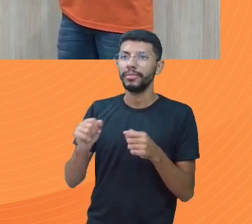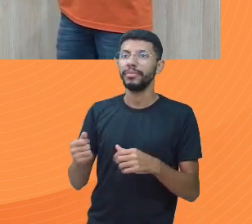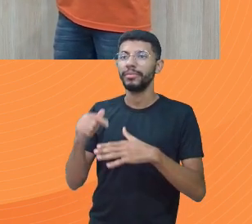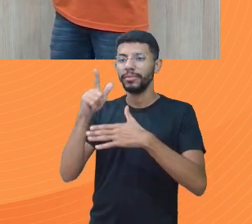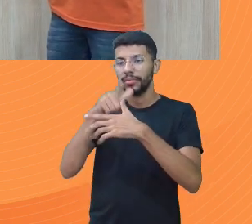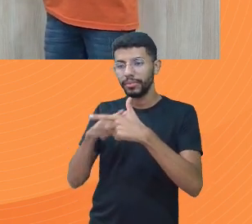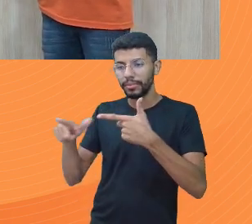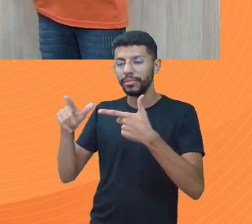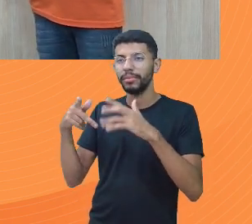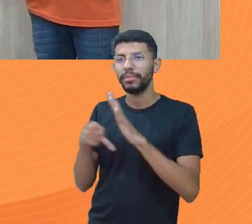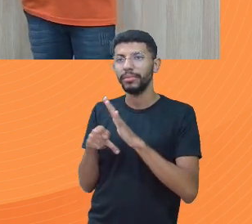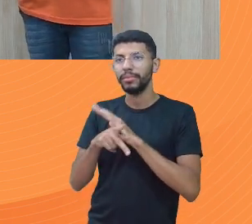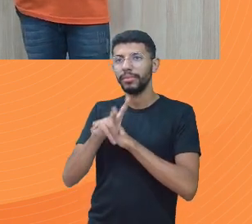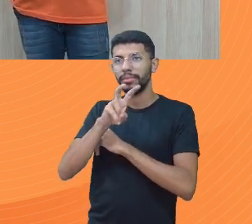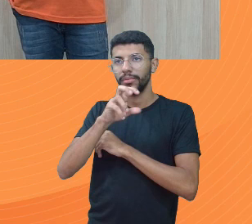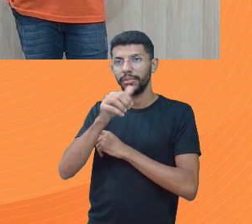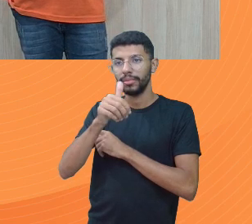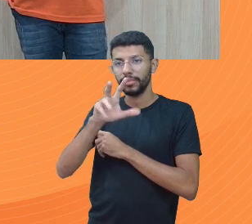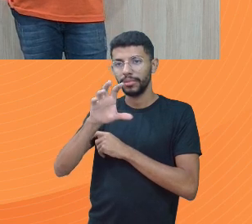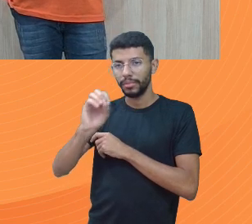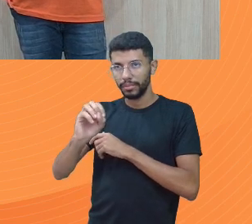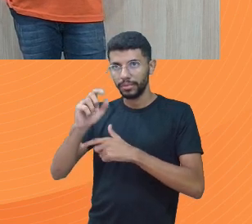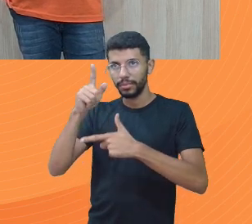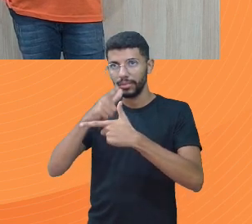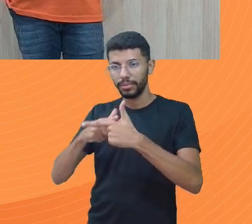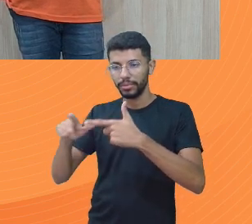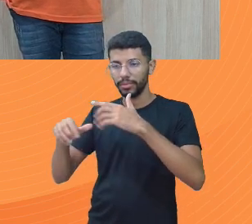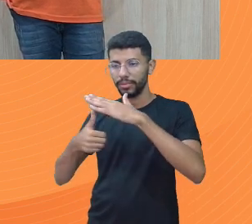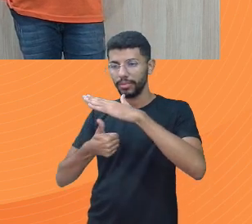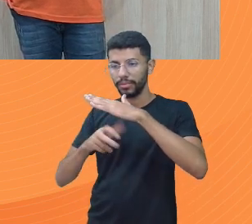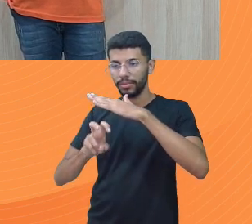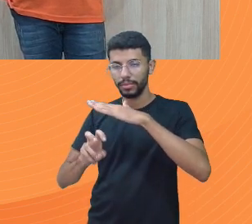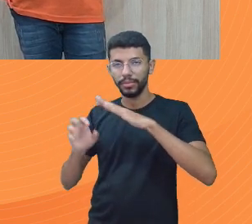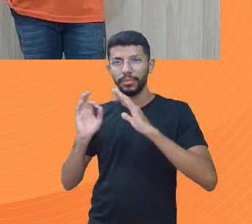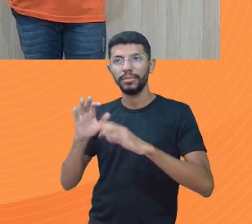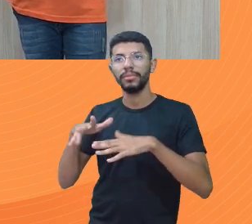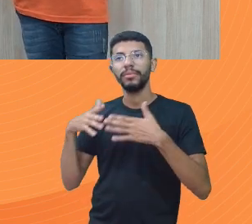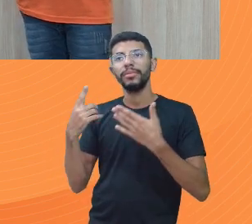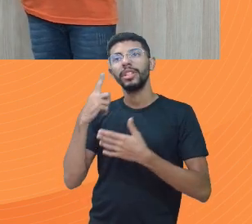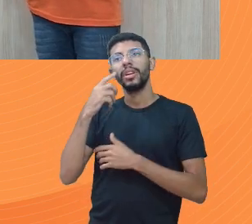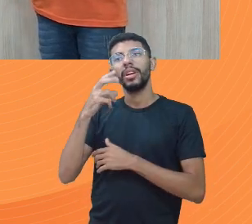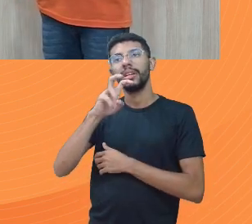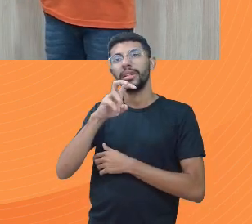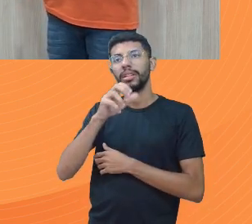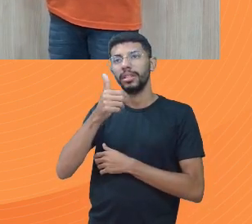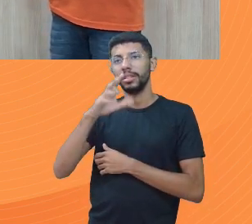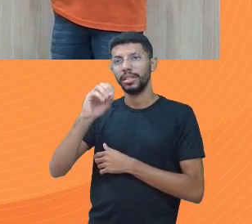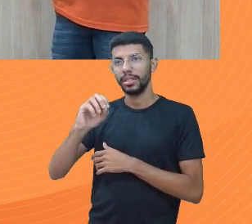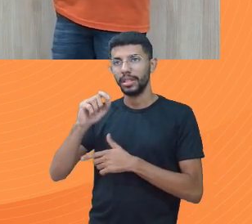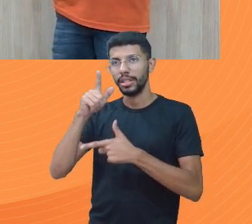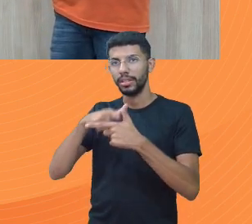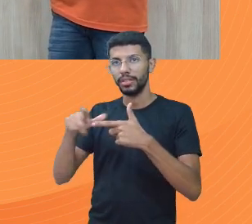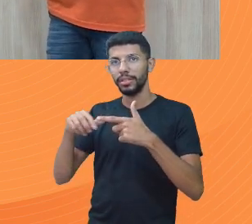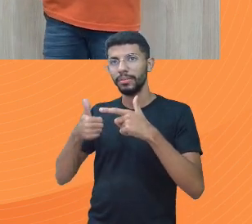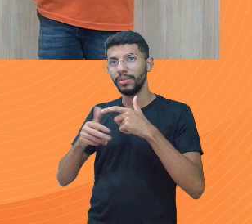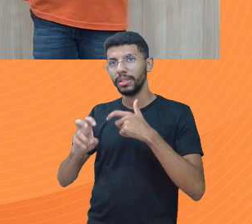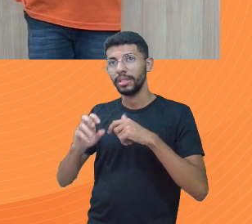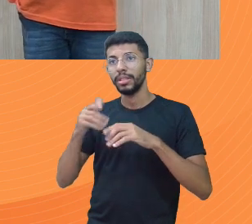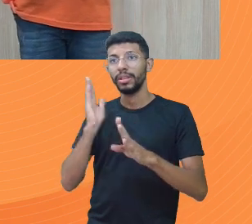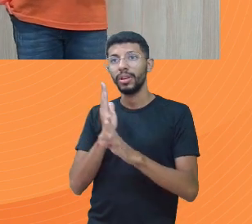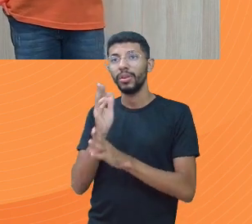do 510 por 15. E aí, quando eu divido 510 por 15, eu encontro como